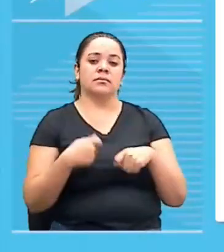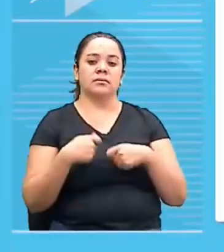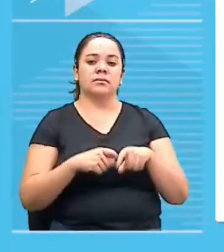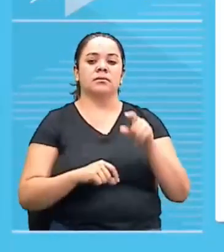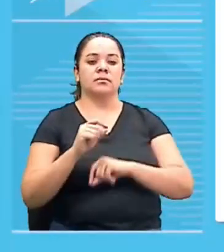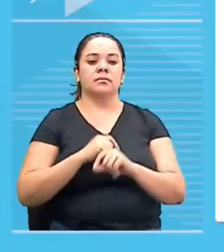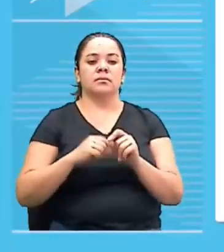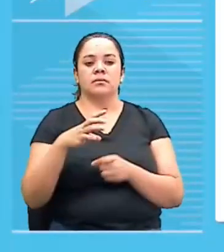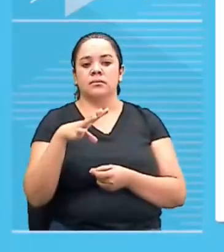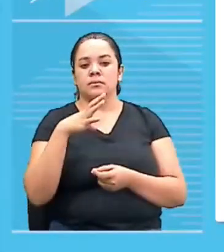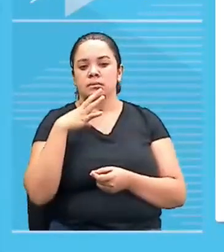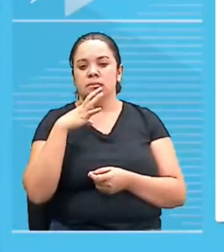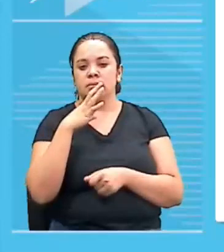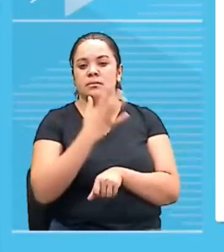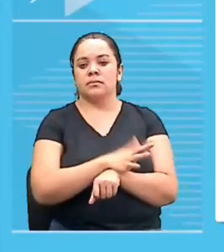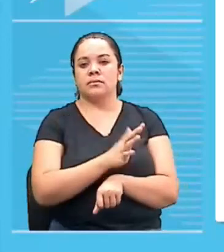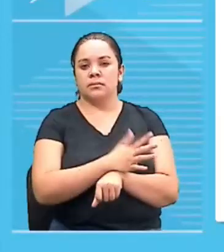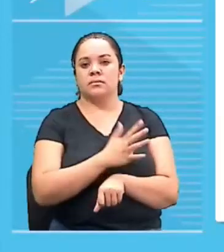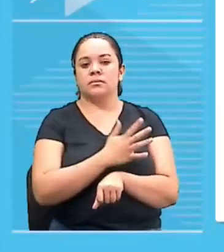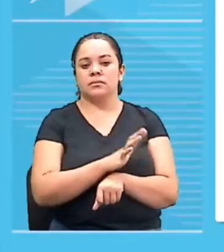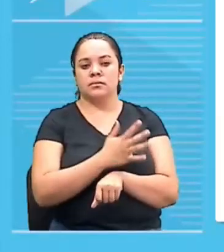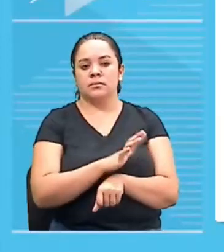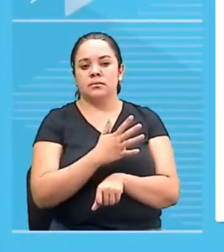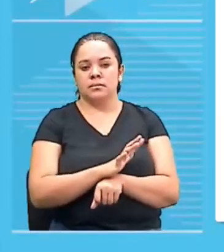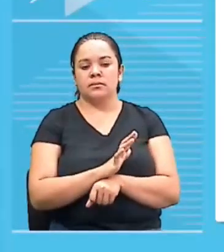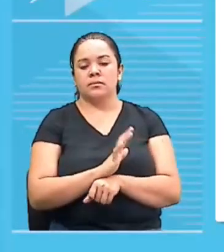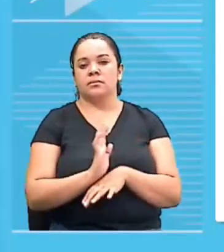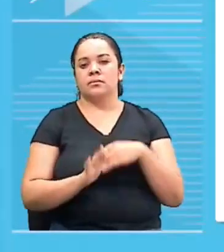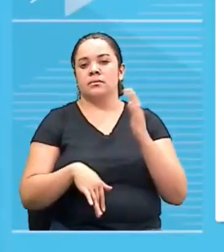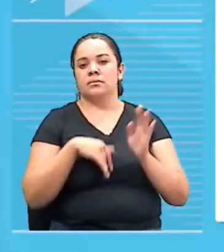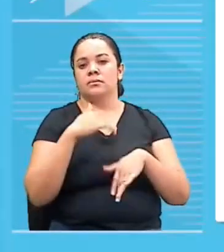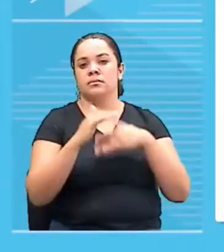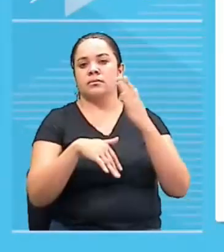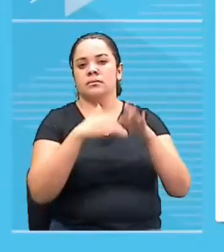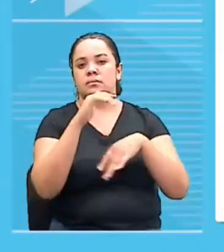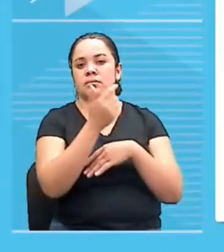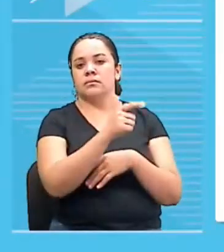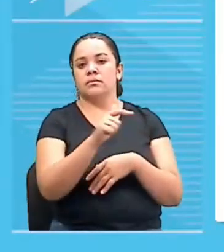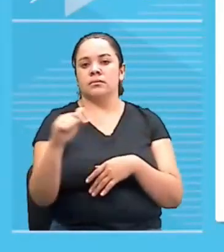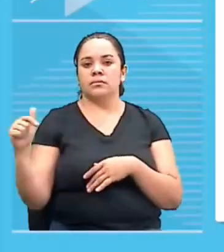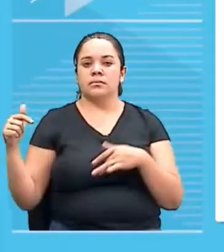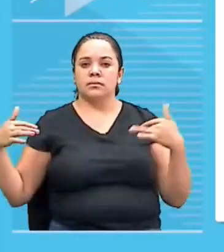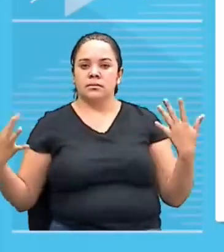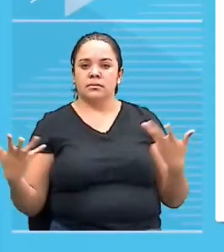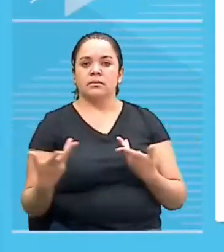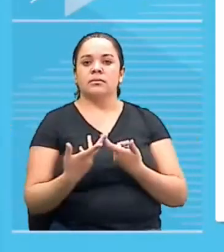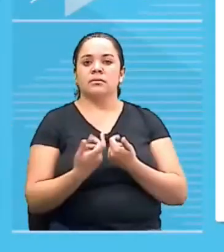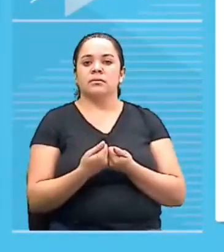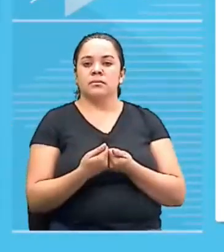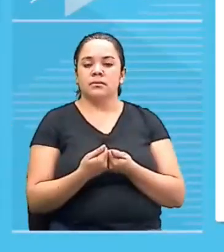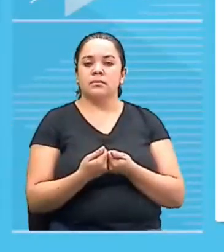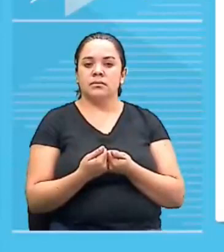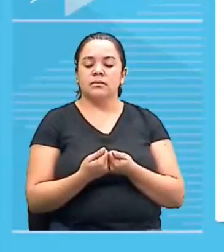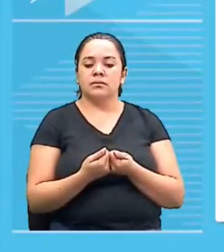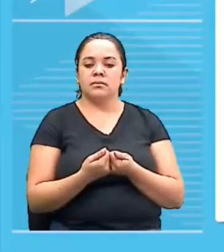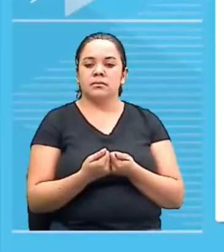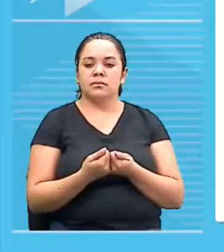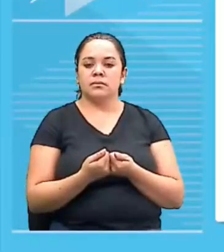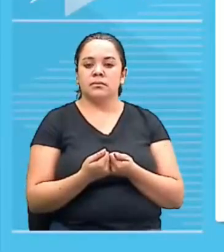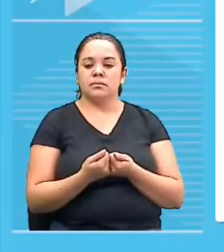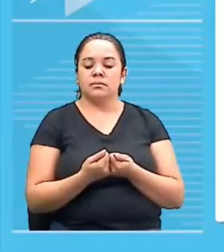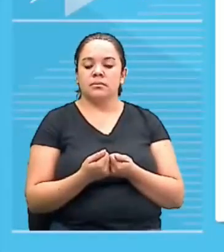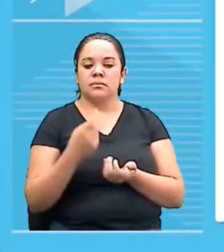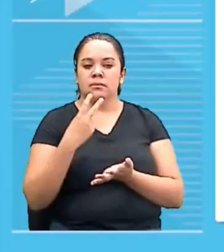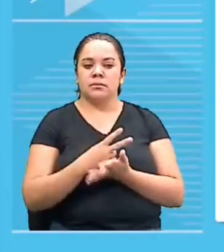ter conhecimento prático e desenvolver outras habilidades para você se tornar cada vez mais